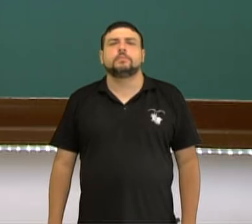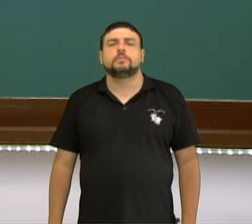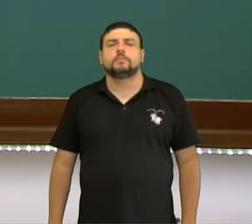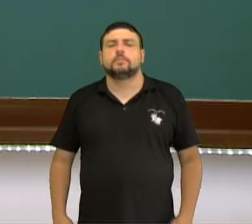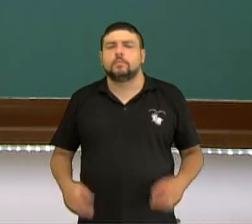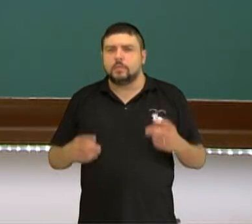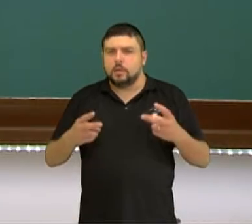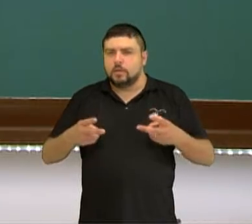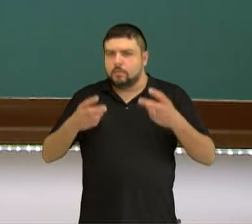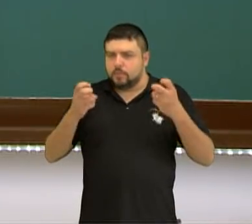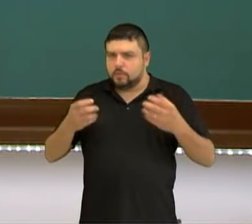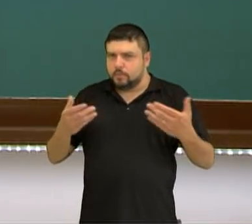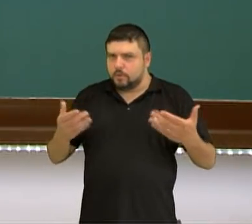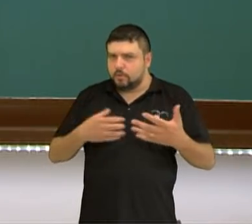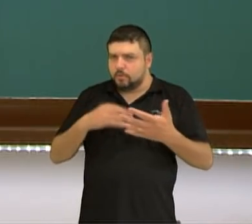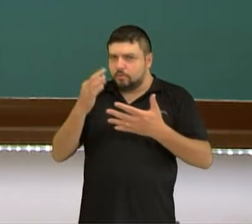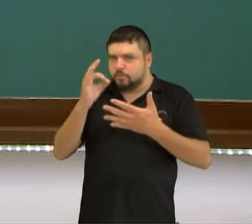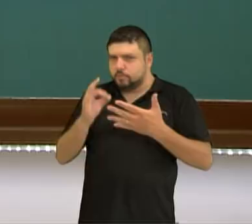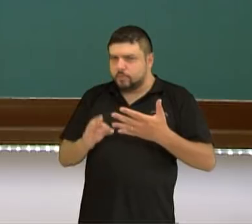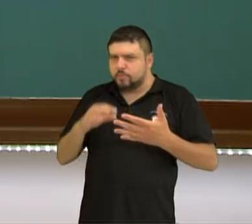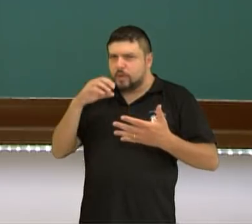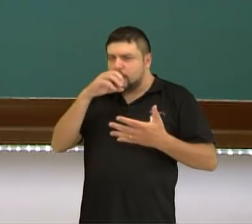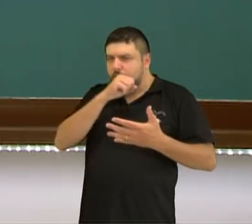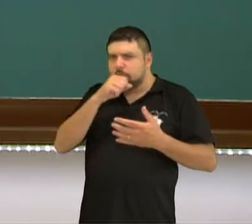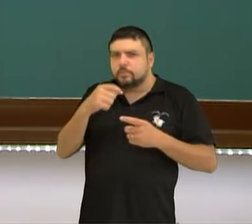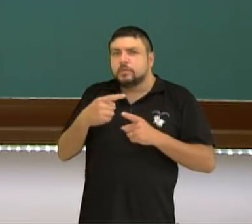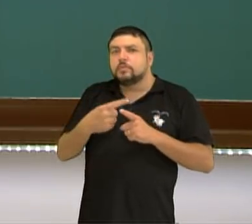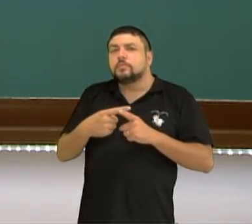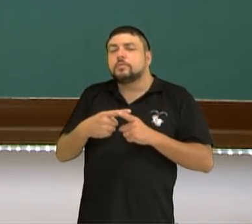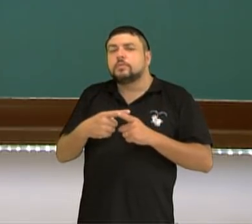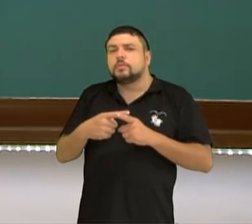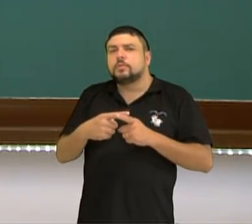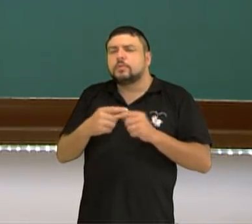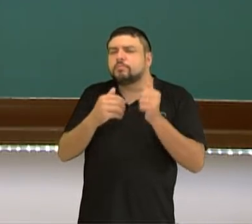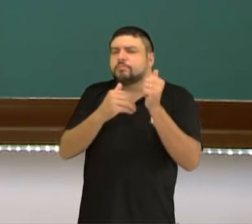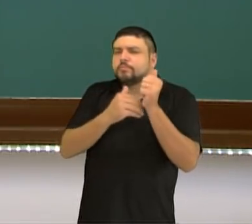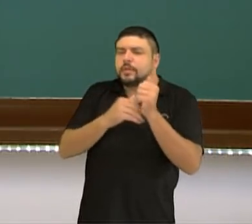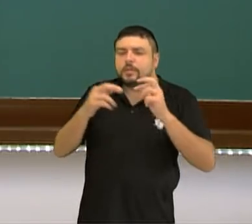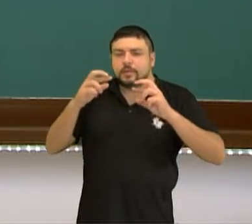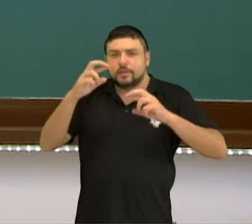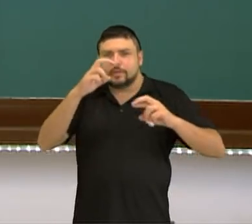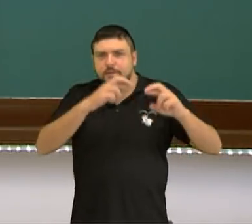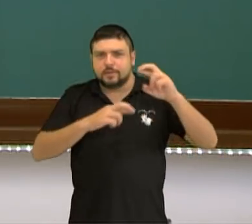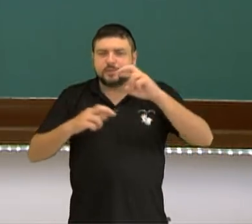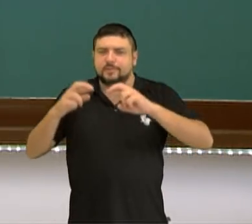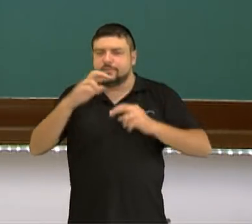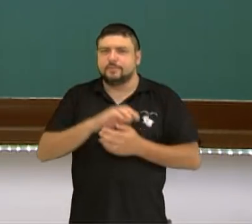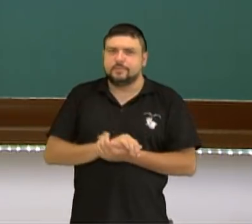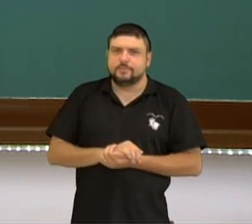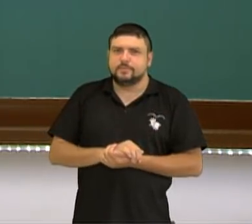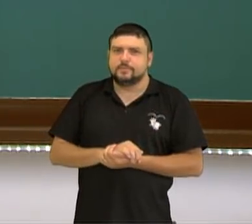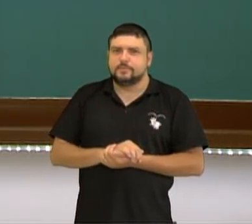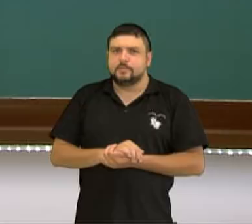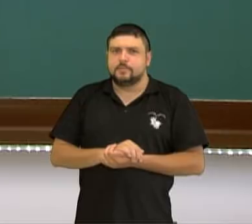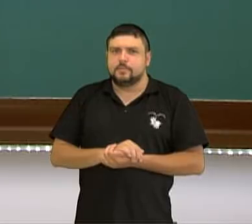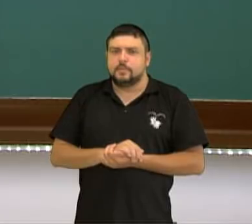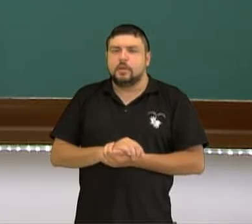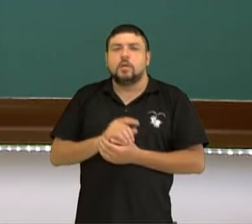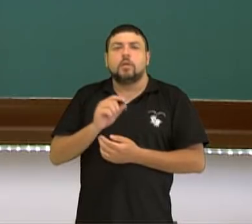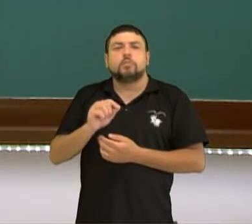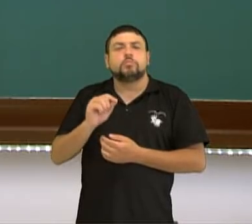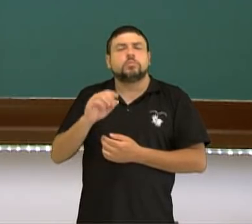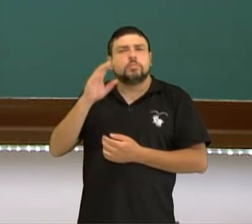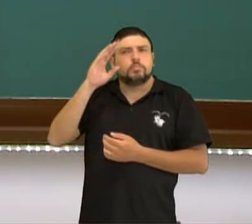Veja como vai ser bem rapidinho a correção, porque o segredo está na análise desse gráfico. Já falamos anteriormente que a ideia é esvaziar